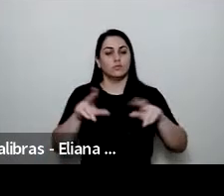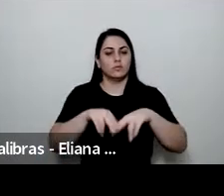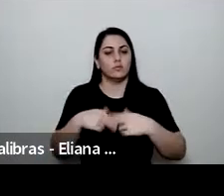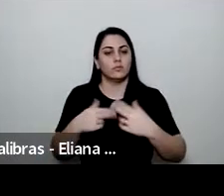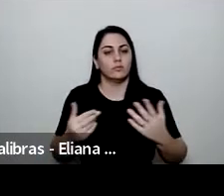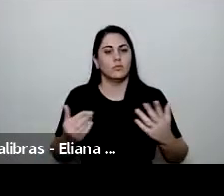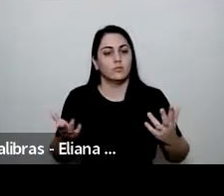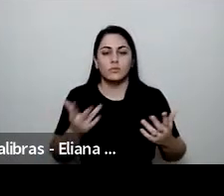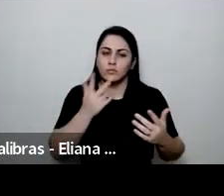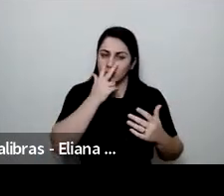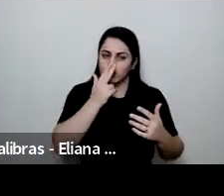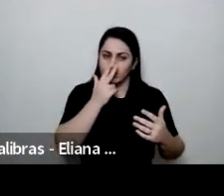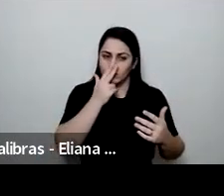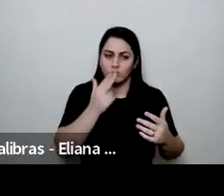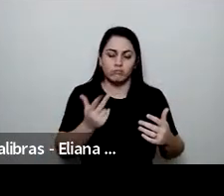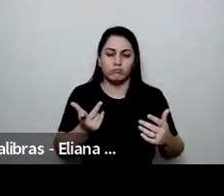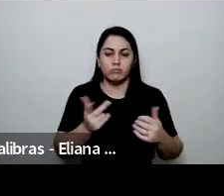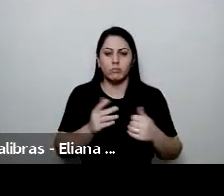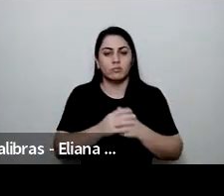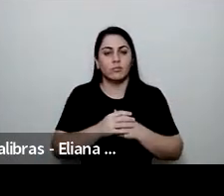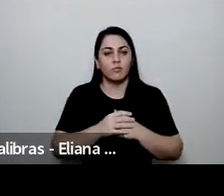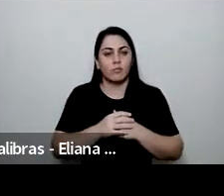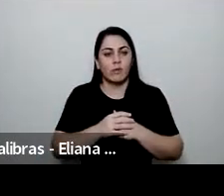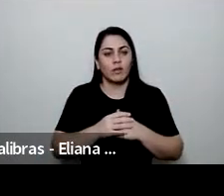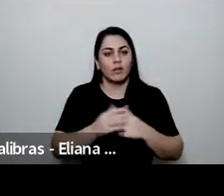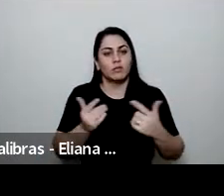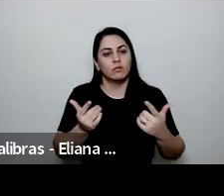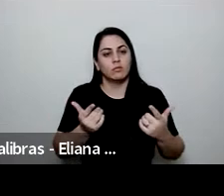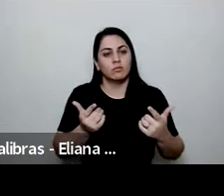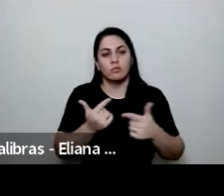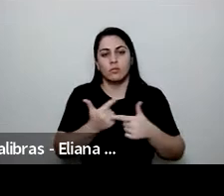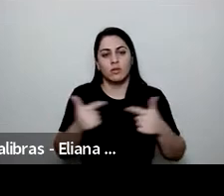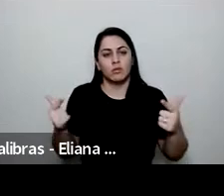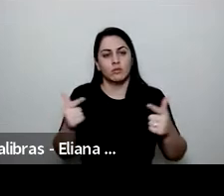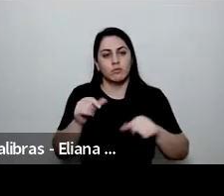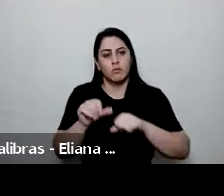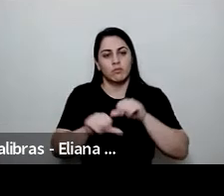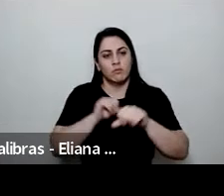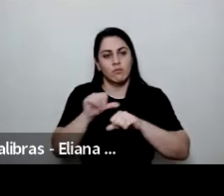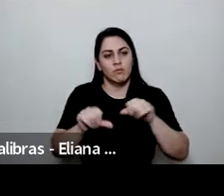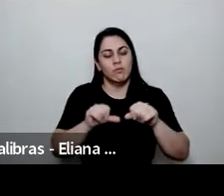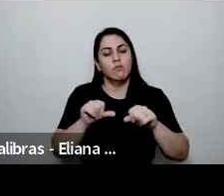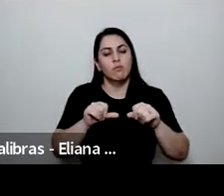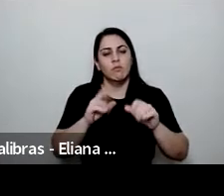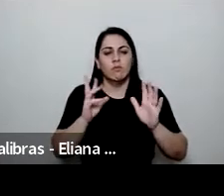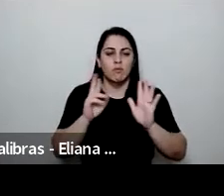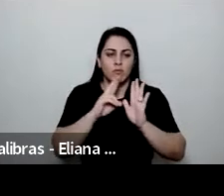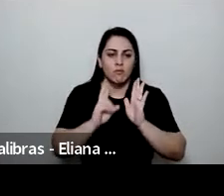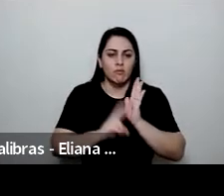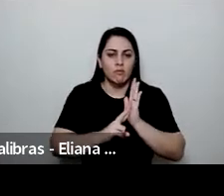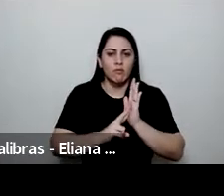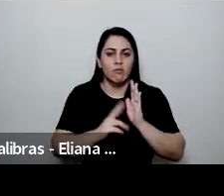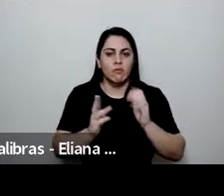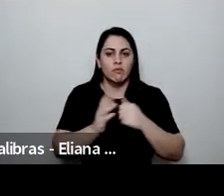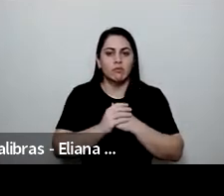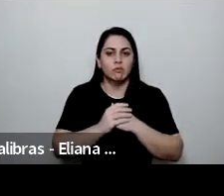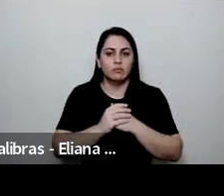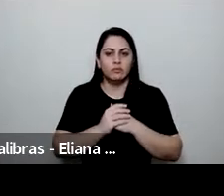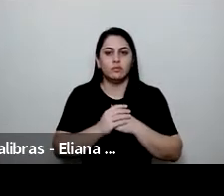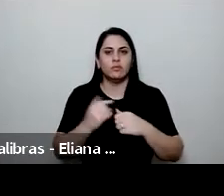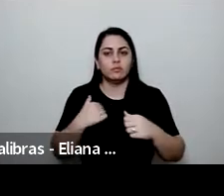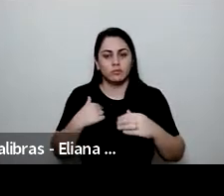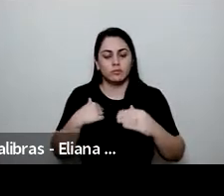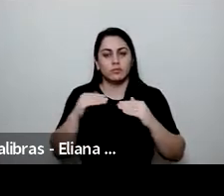impressão que não há muito o que é para Aliás não ao que reparar no Mirante relatou Então nesse sentido eu vou